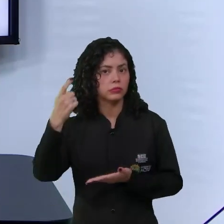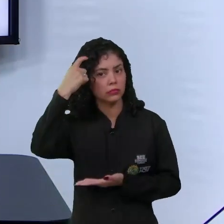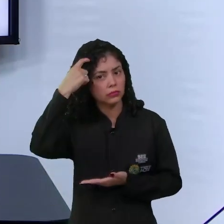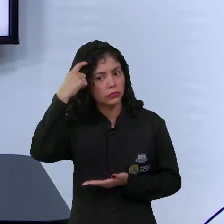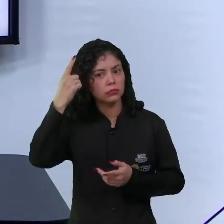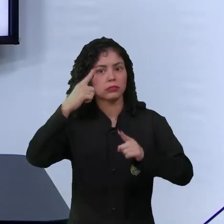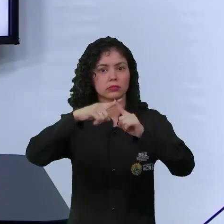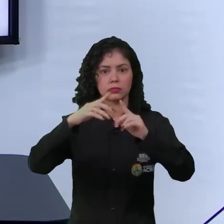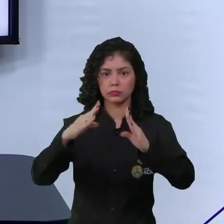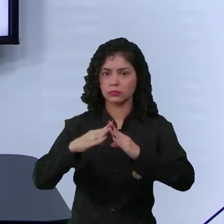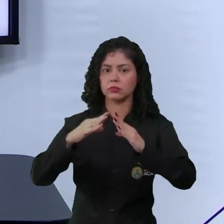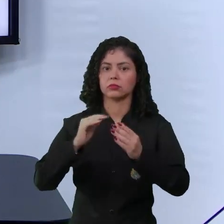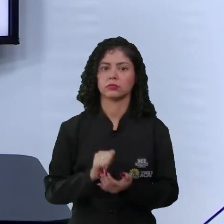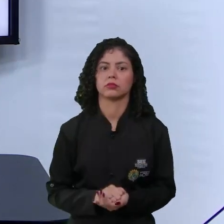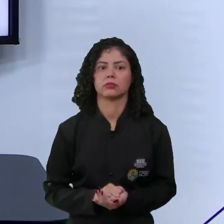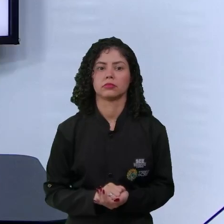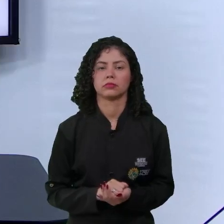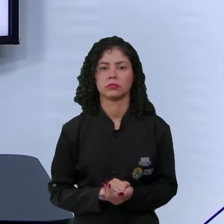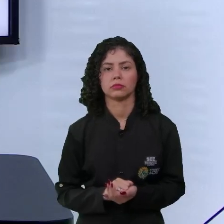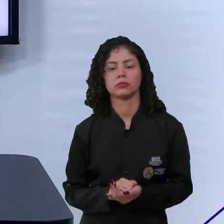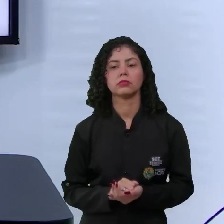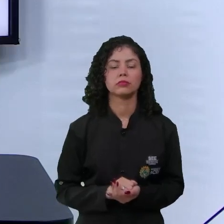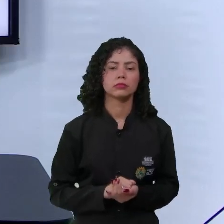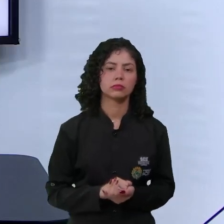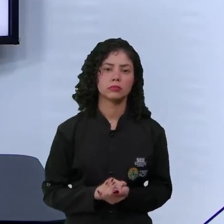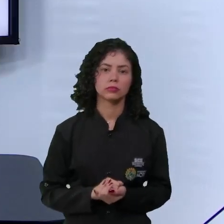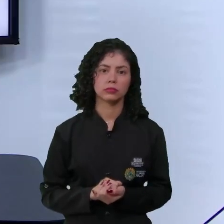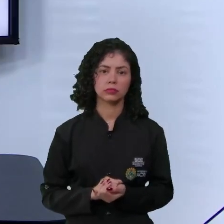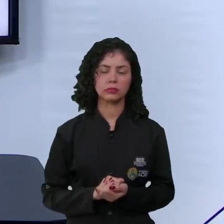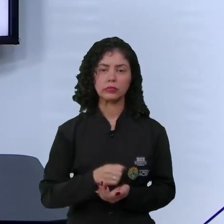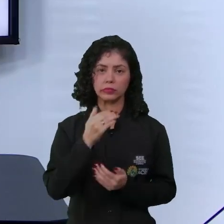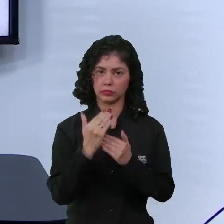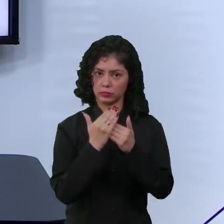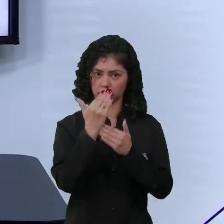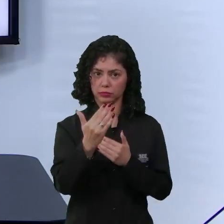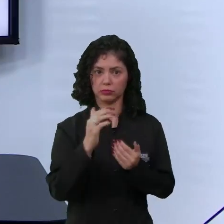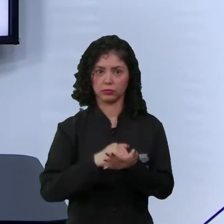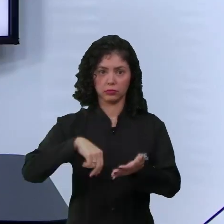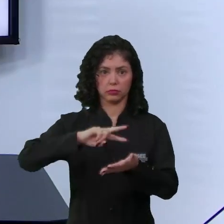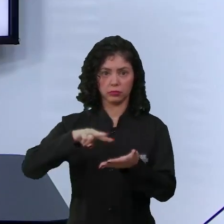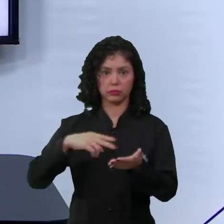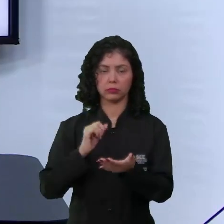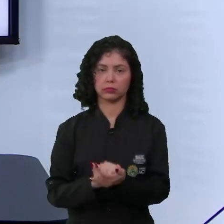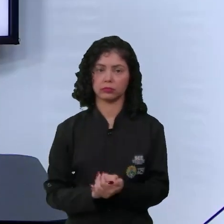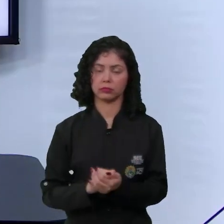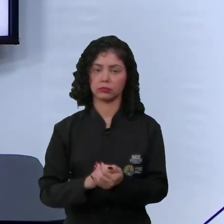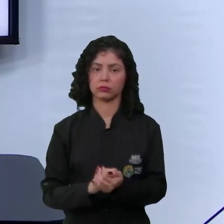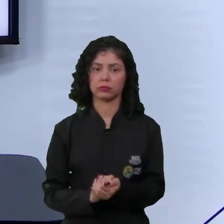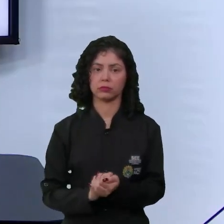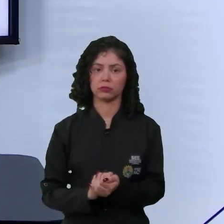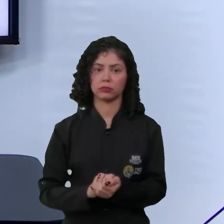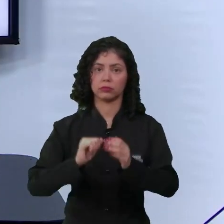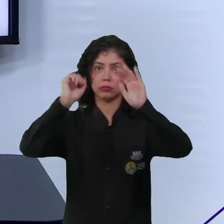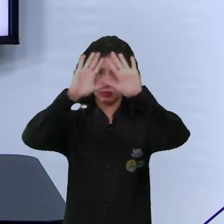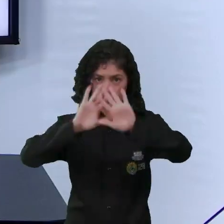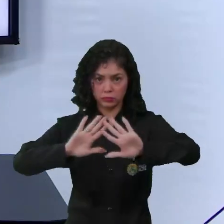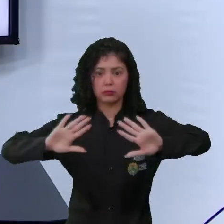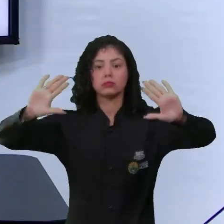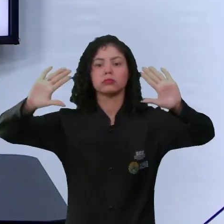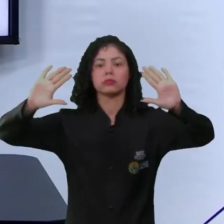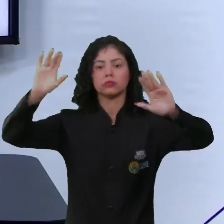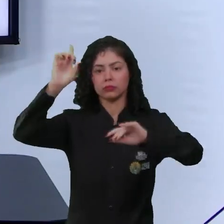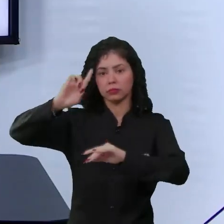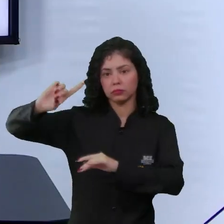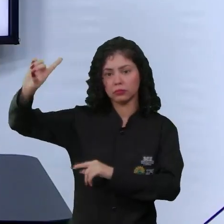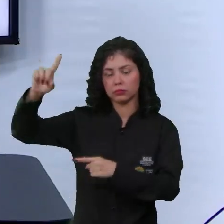na igreja, tem as moças que estão lá na frente dançando? Sim, dançando, agradecendo, adorando a Deus.